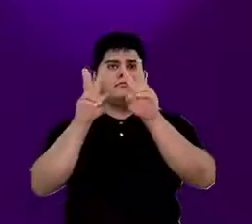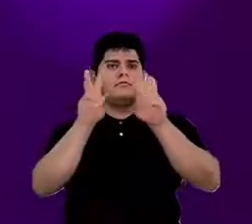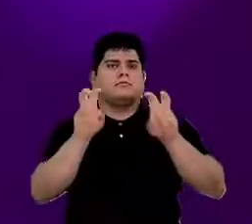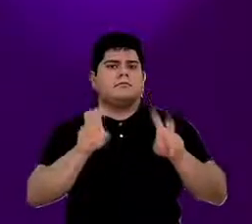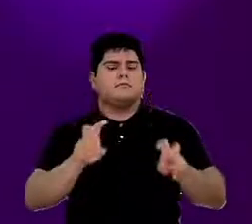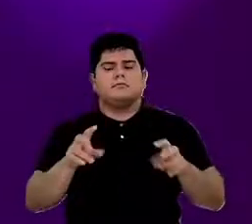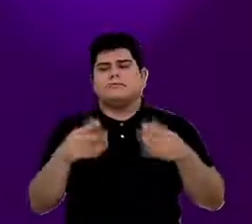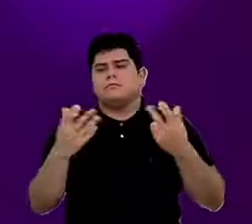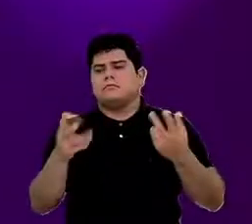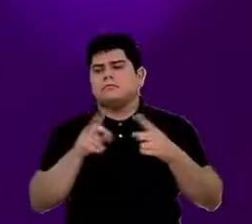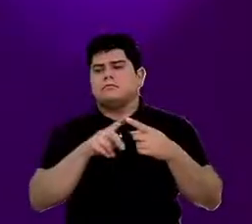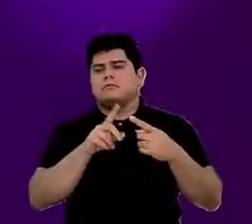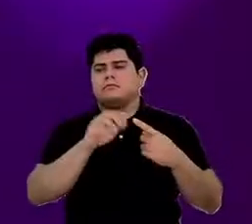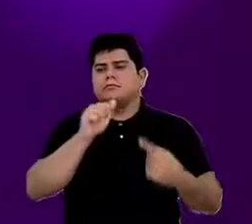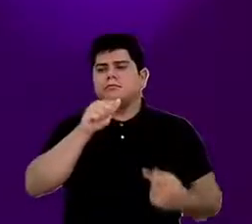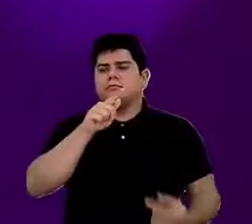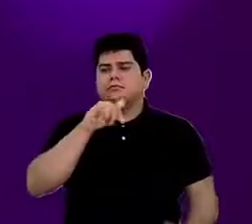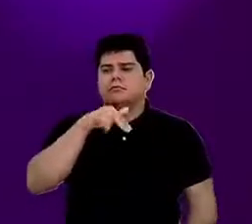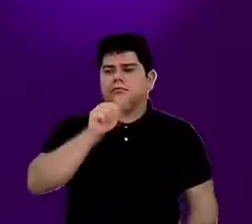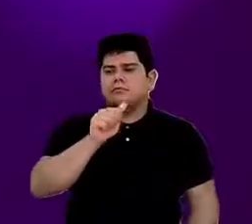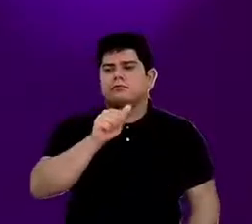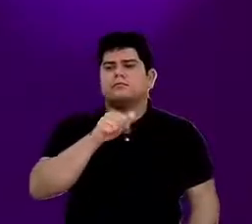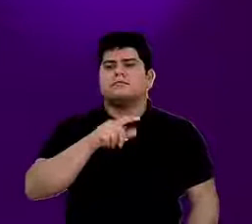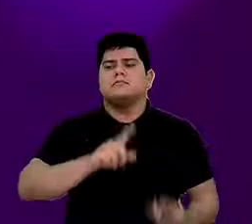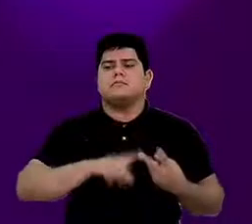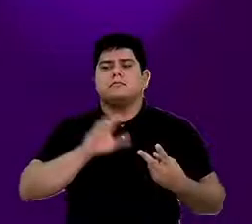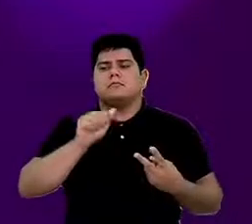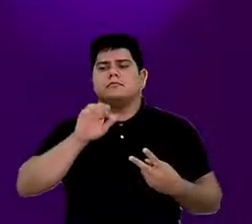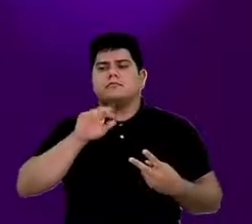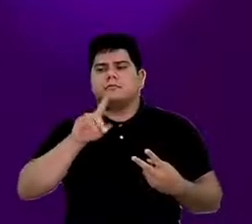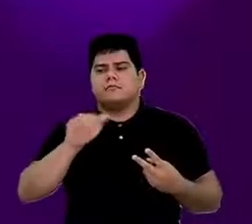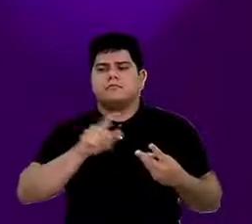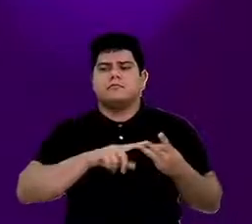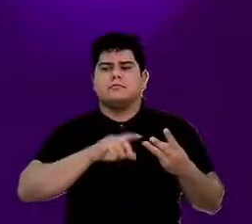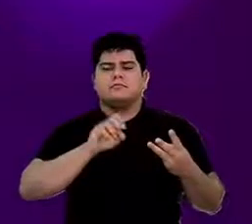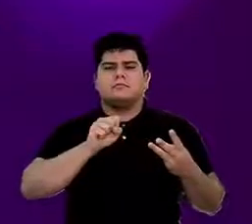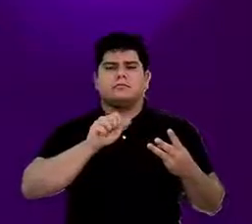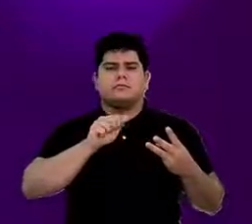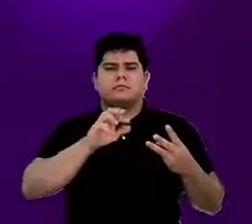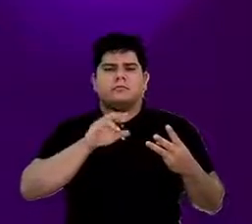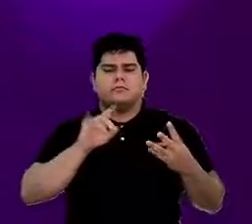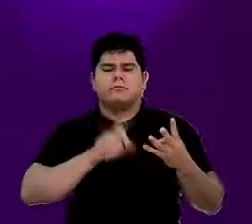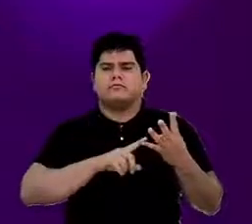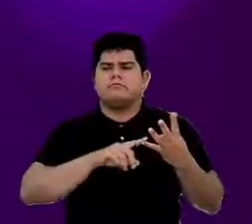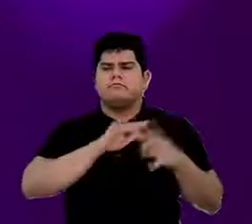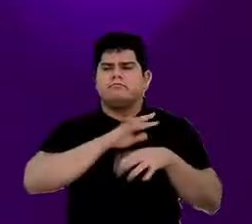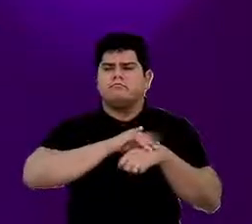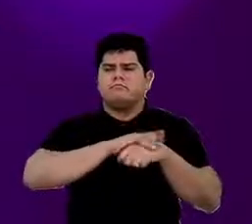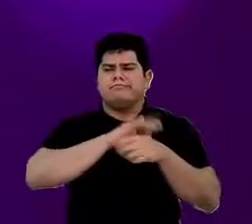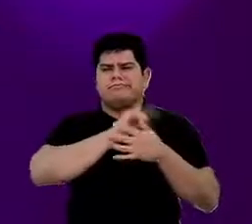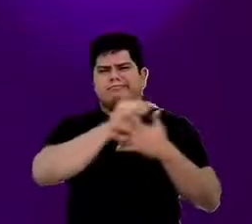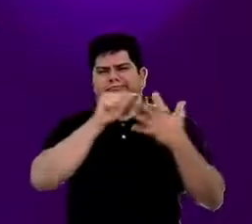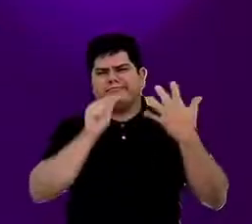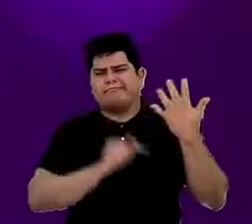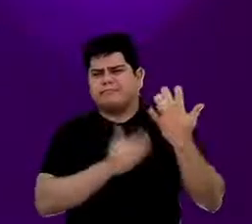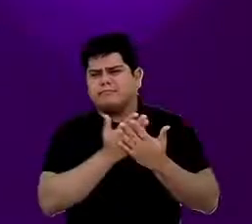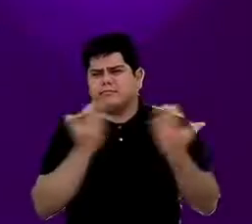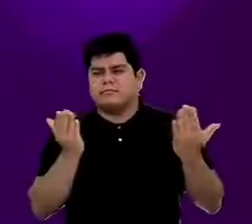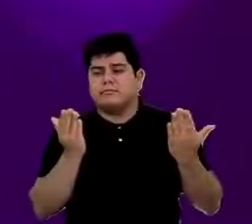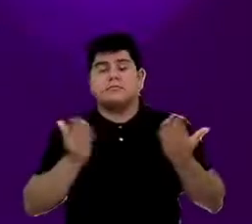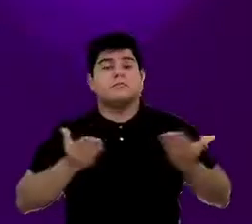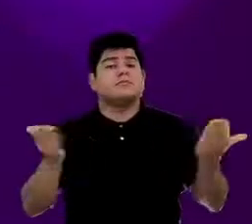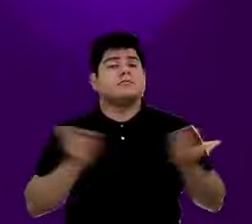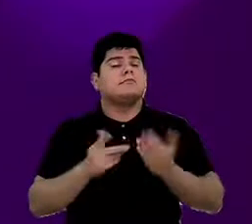como angina microvascular, endocardite, sarcoidose, amiloidose, tacosubo, que hoje